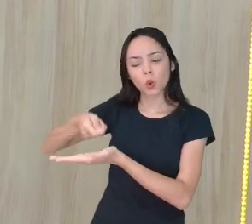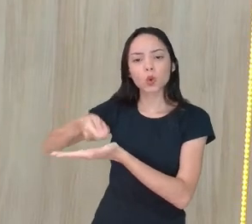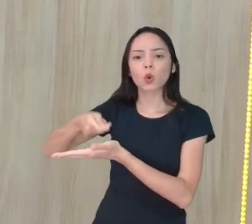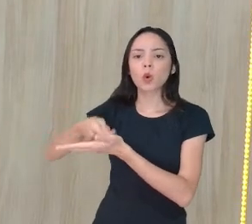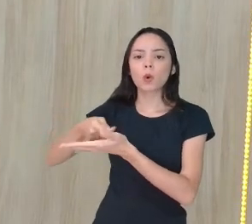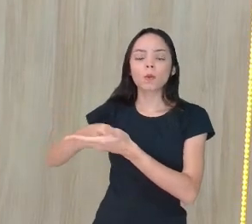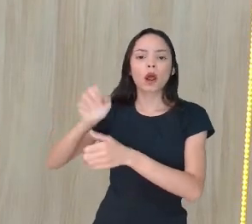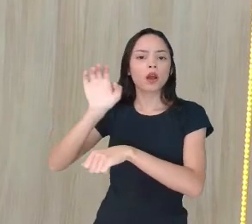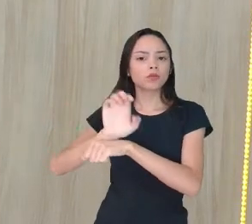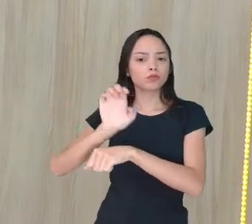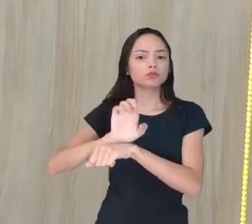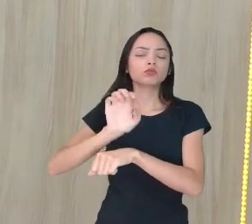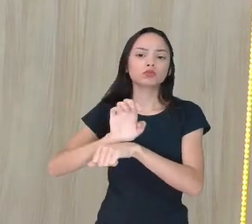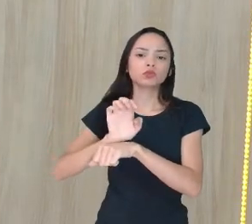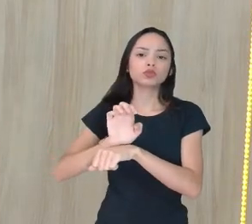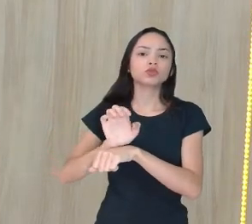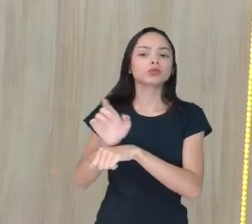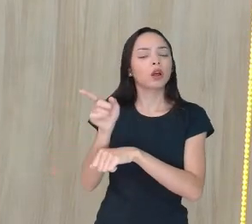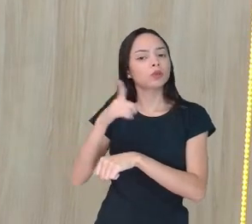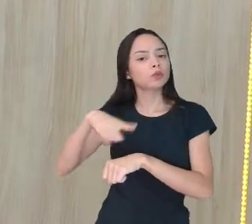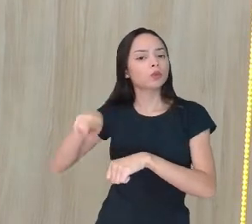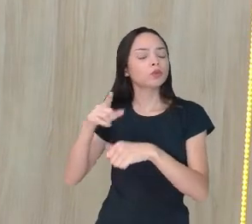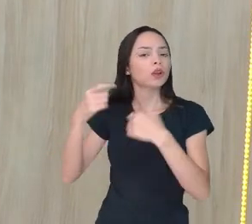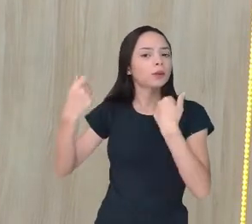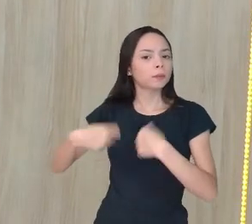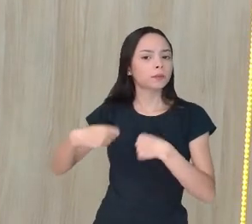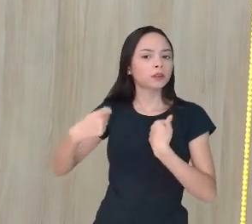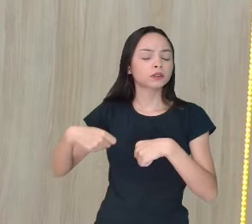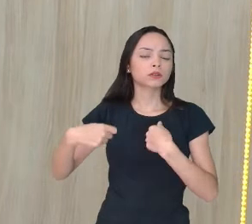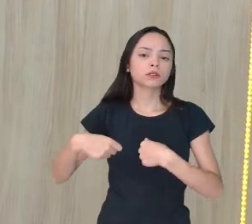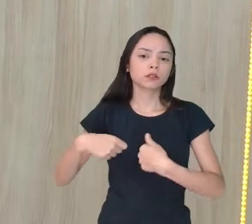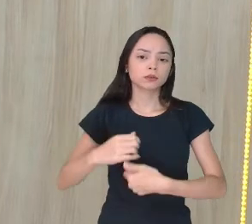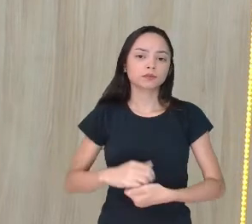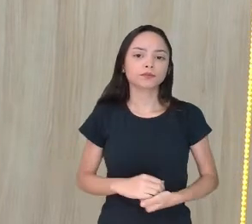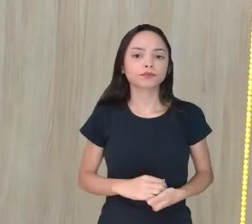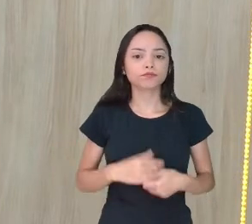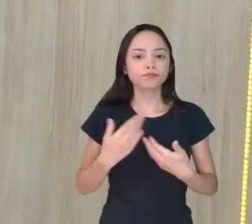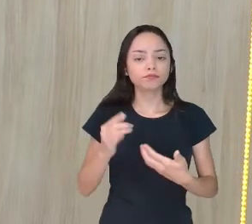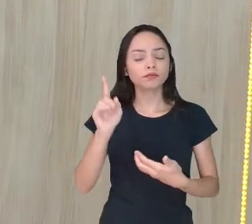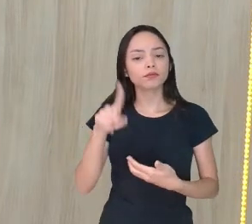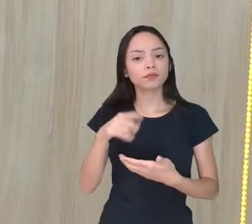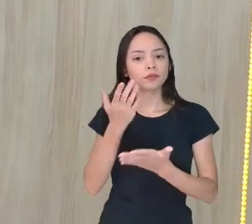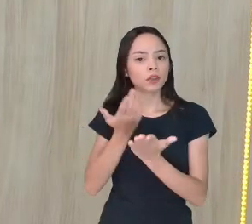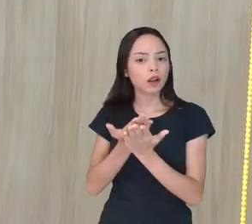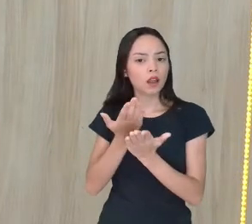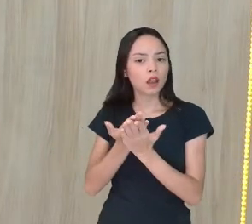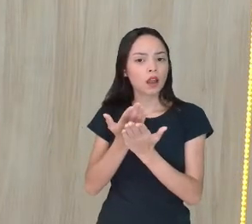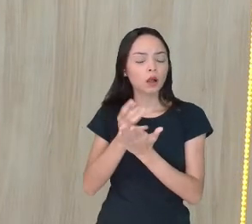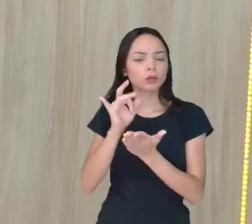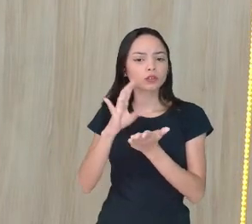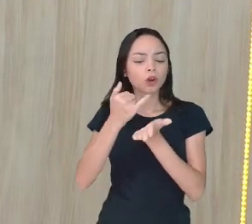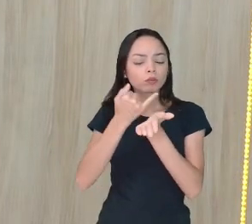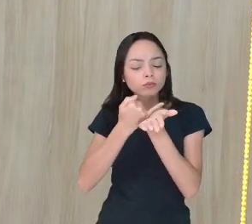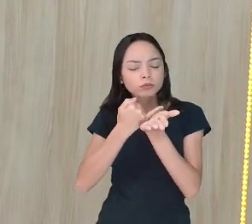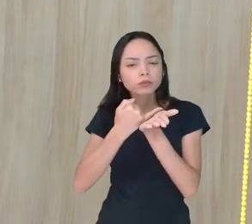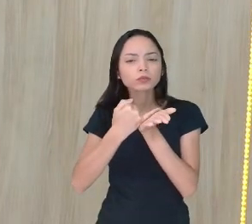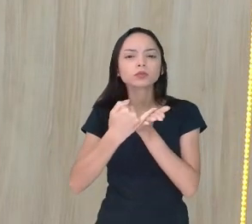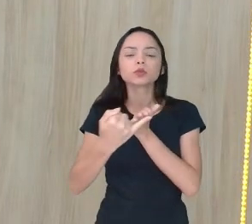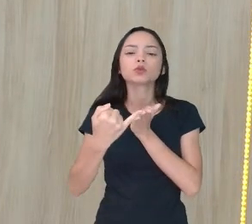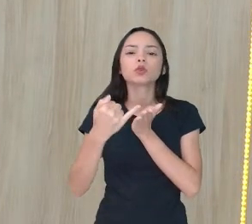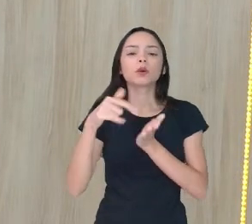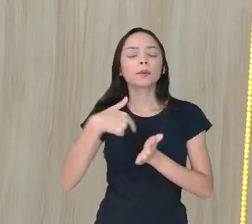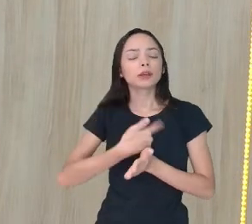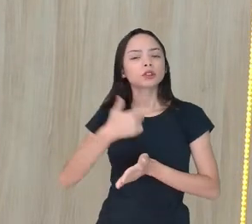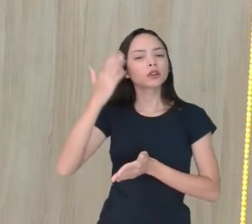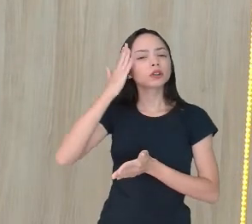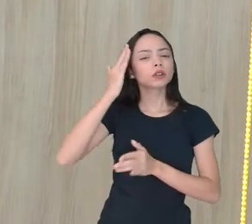classe que eles e elas representam. Então, isso foi uma aula introdutória aí para a gente entender a questão